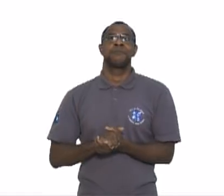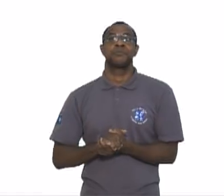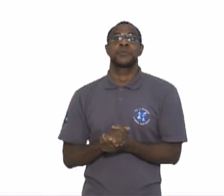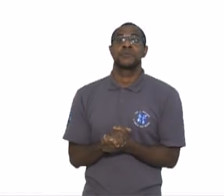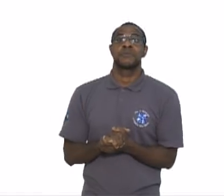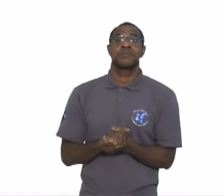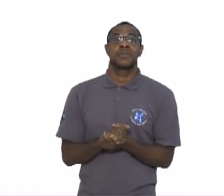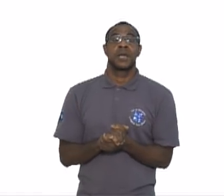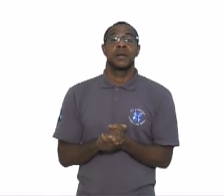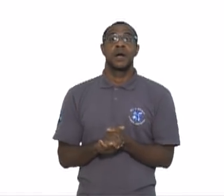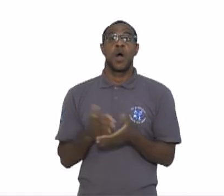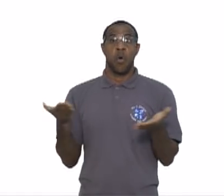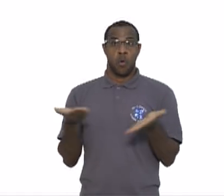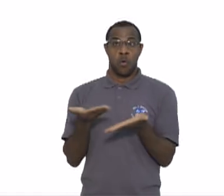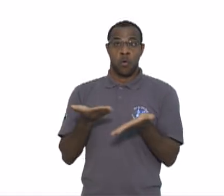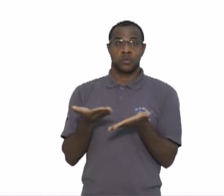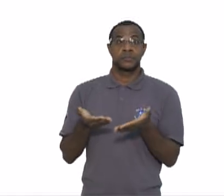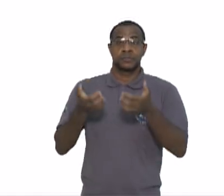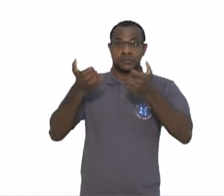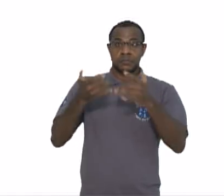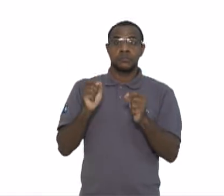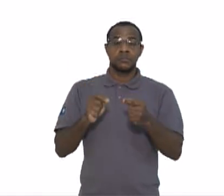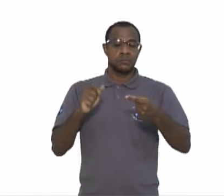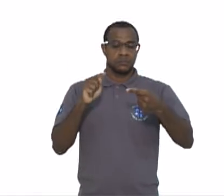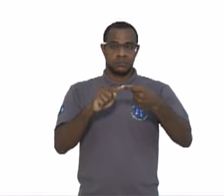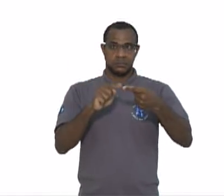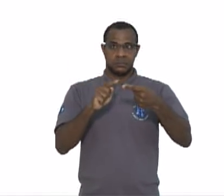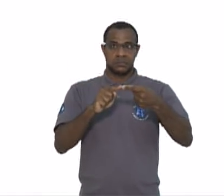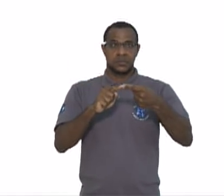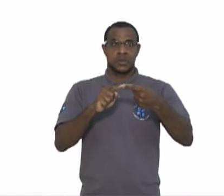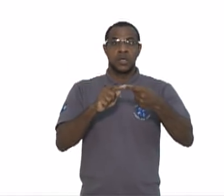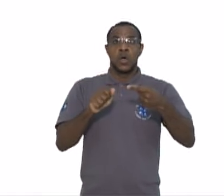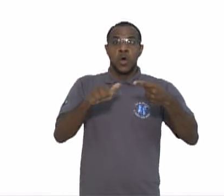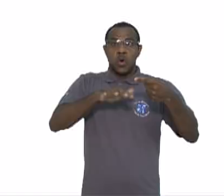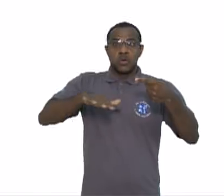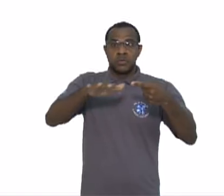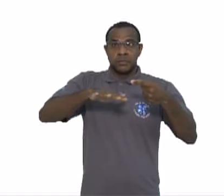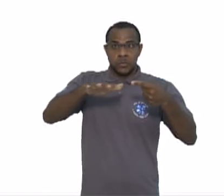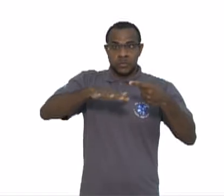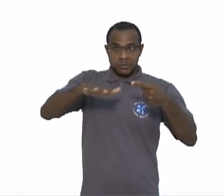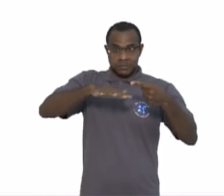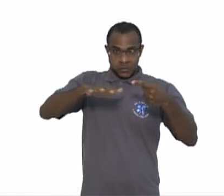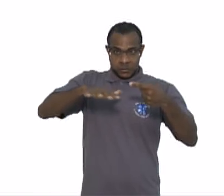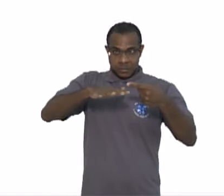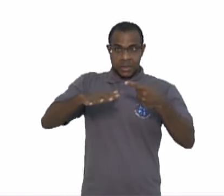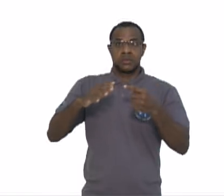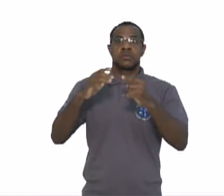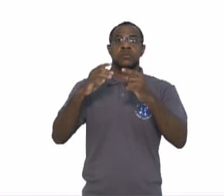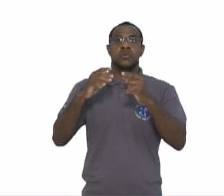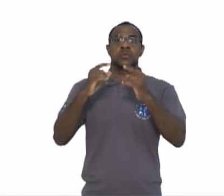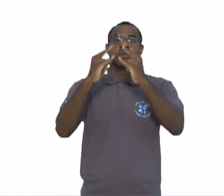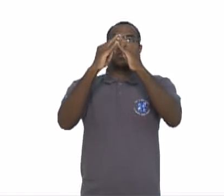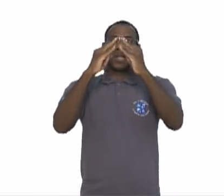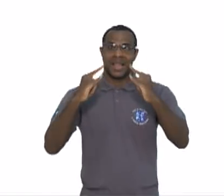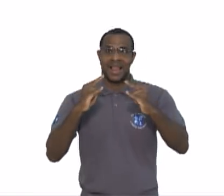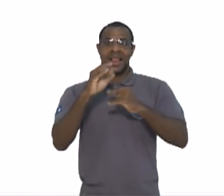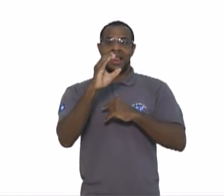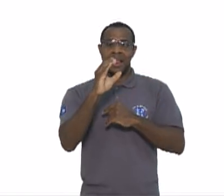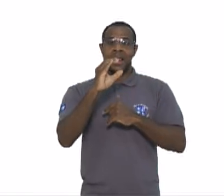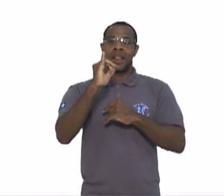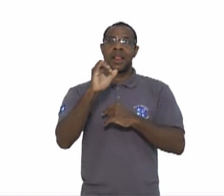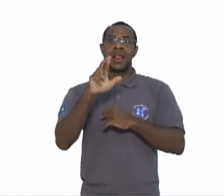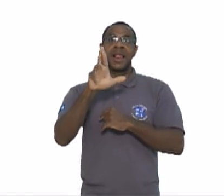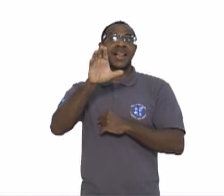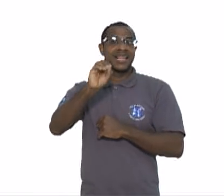Nesta aula falaremos sobre o espaço cênico do circo, o Circo Máximo em Roma e as mudanças que ocorreram no circo através